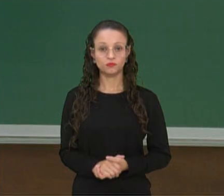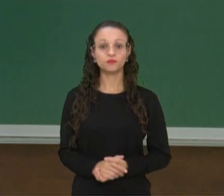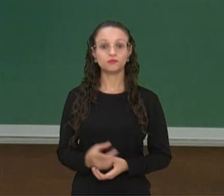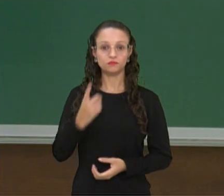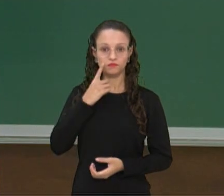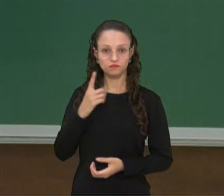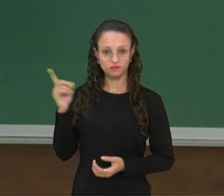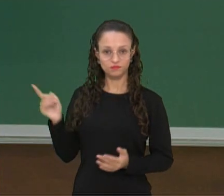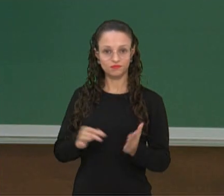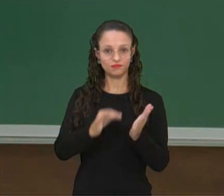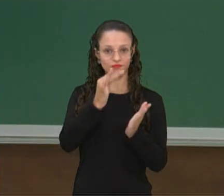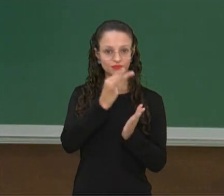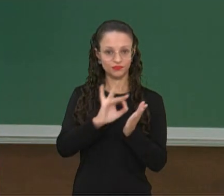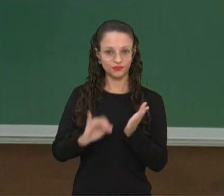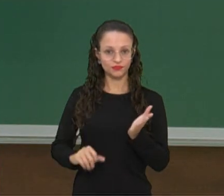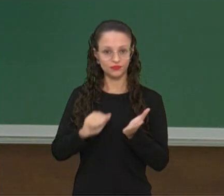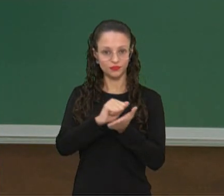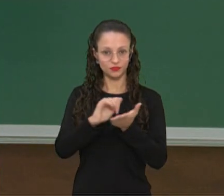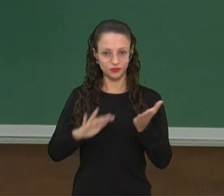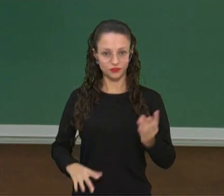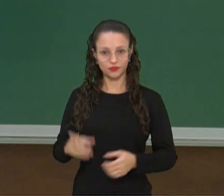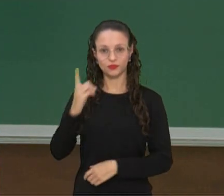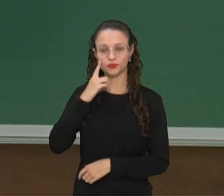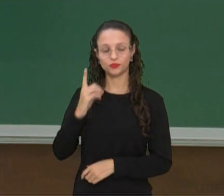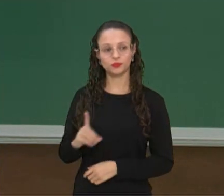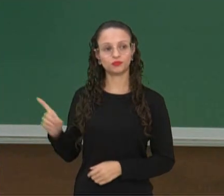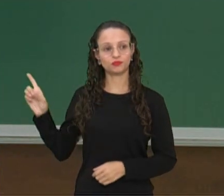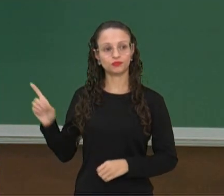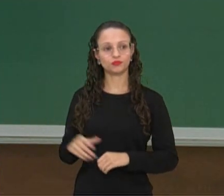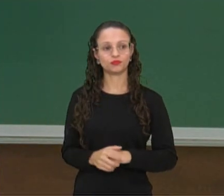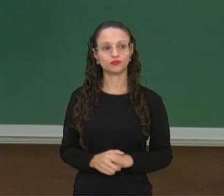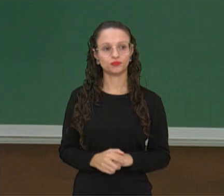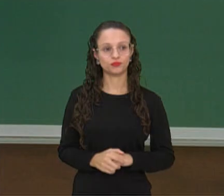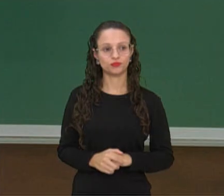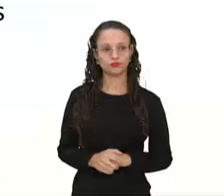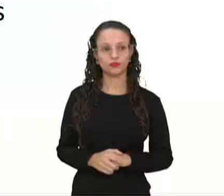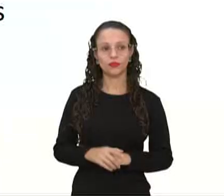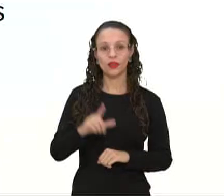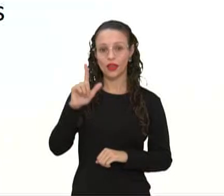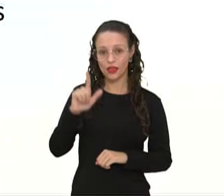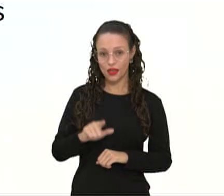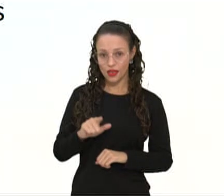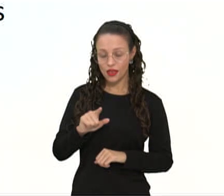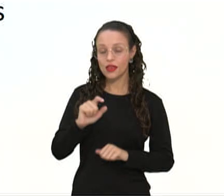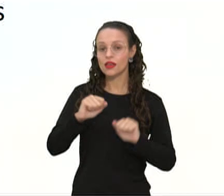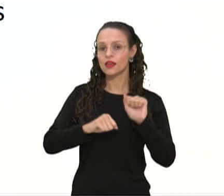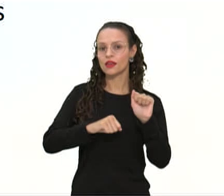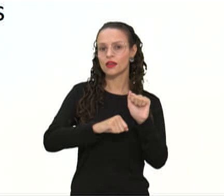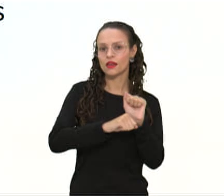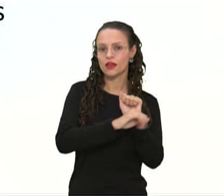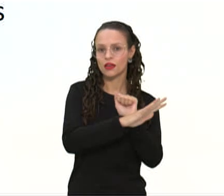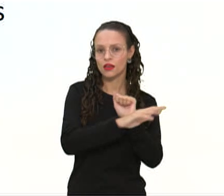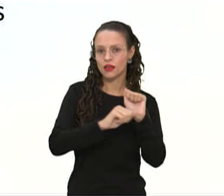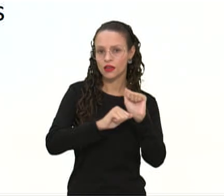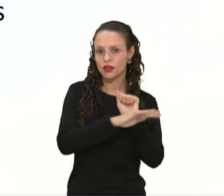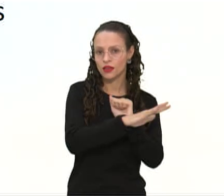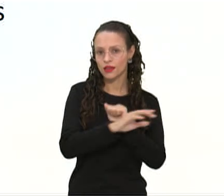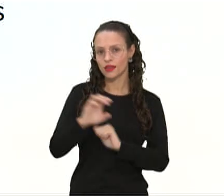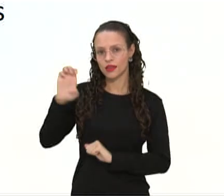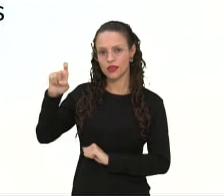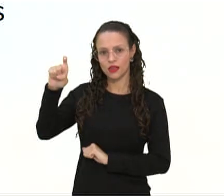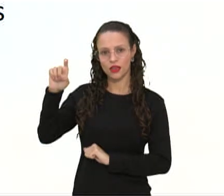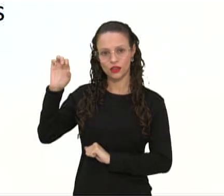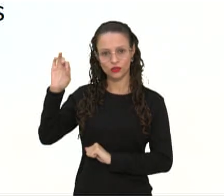Vamos lá então corrigir o nosso exercício? Olha só, ela é exotérmica? Sim, ele fala no texto que